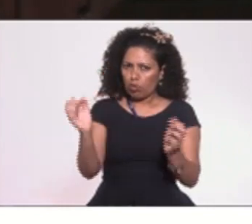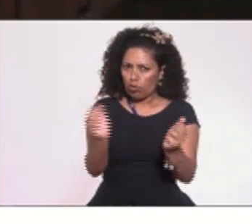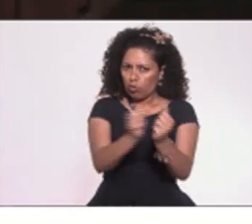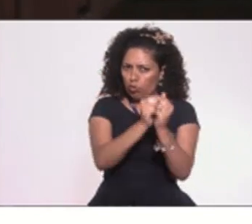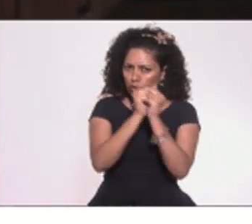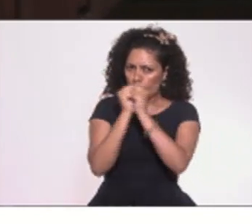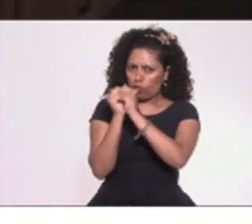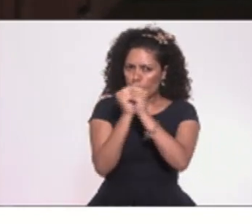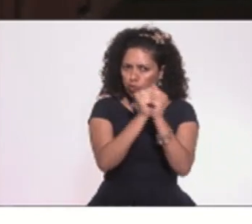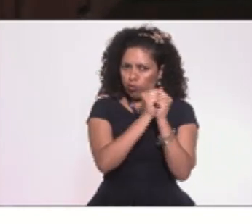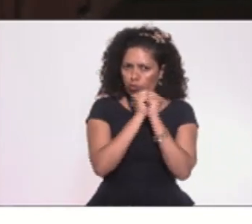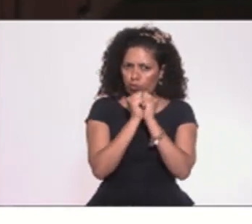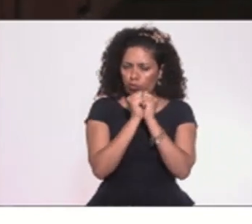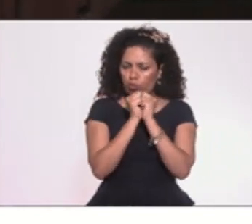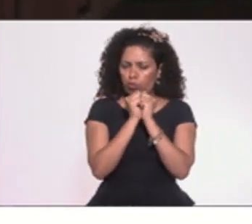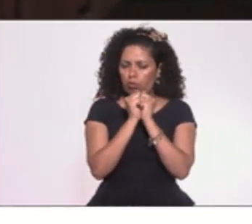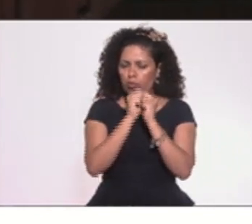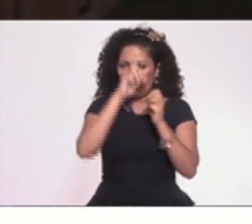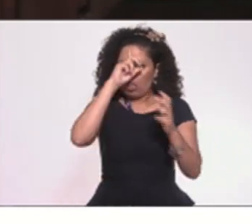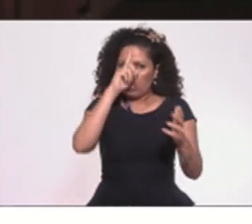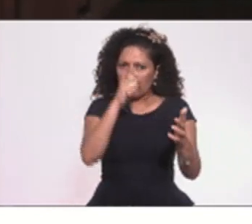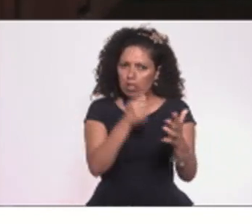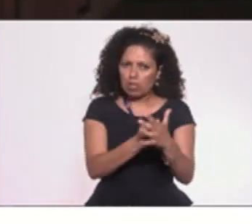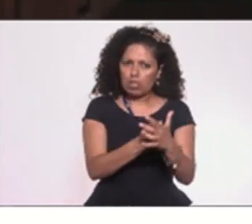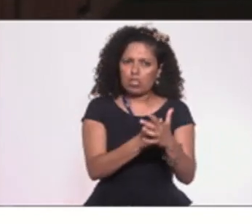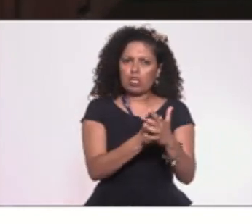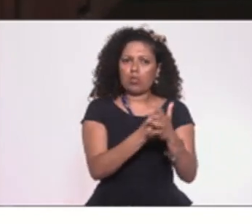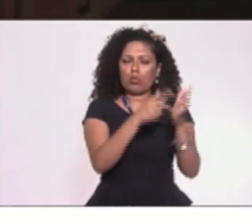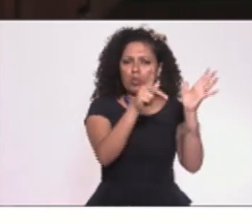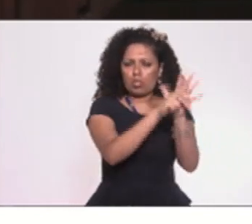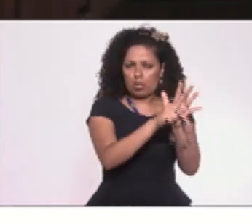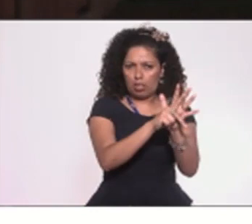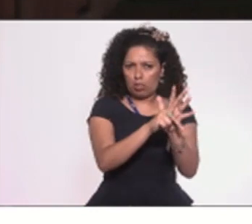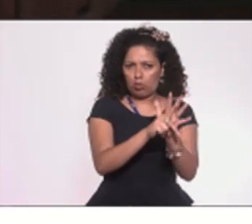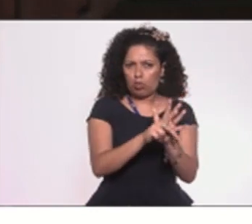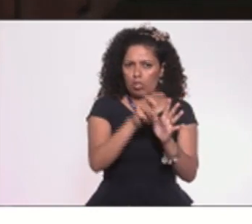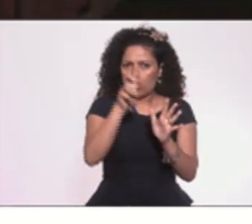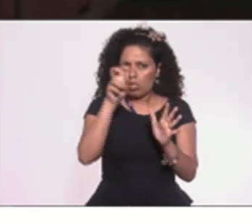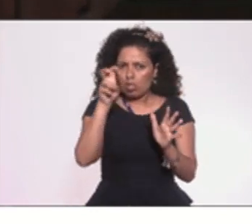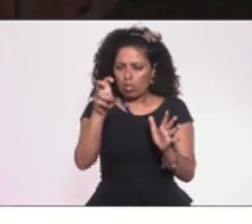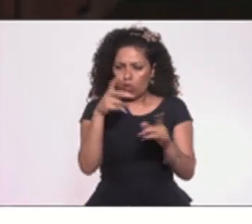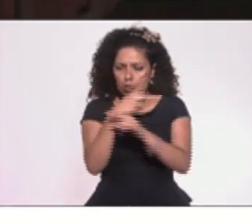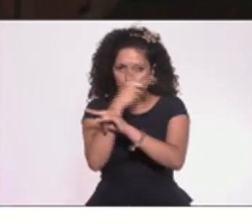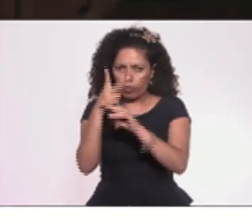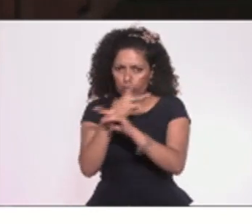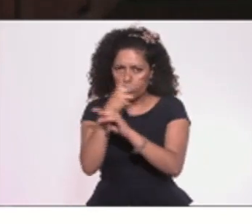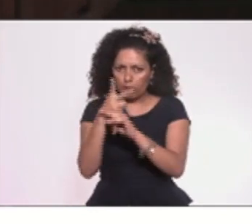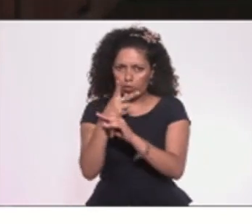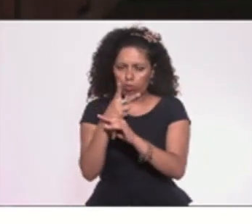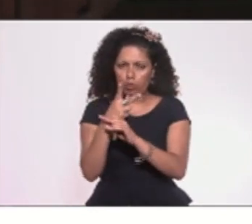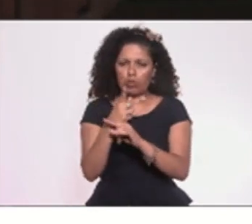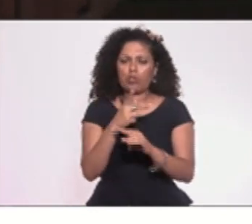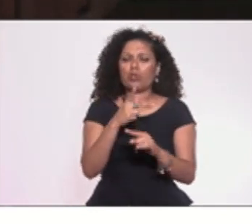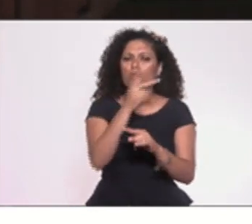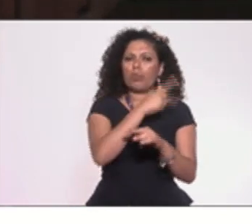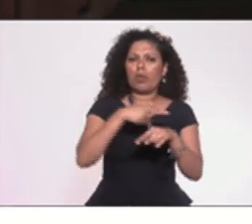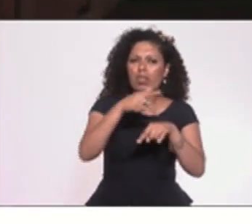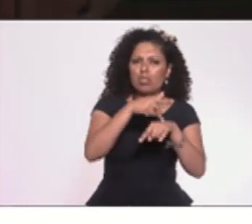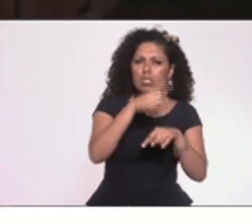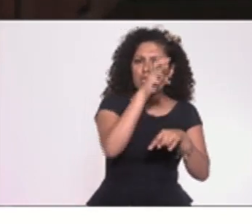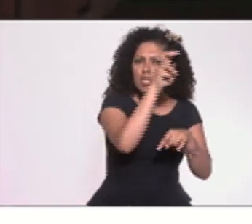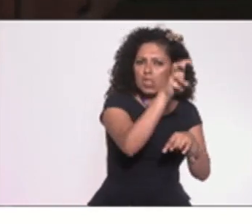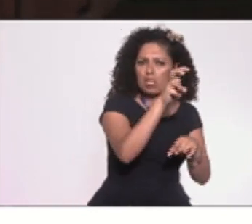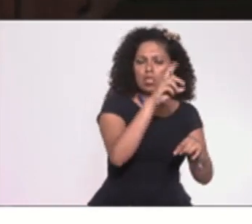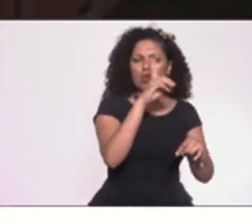participaram decisivamente desse processo. 5 procuradores da República e